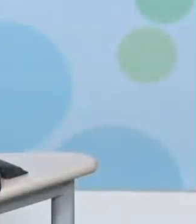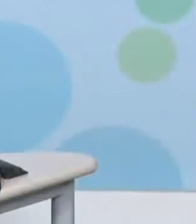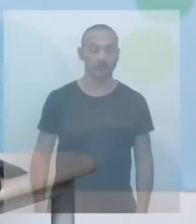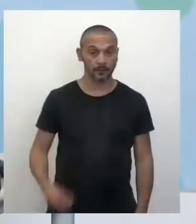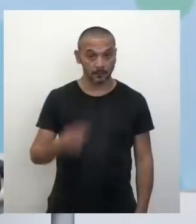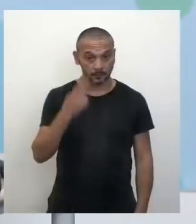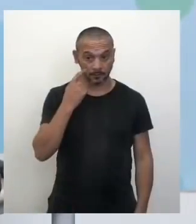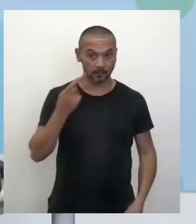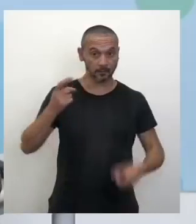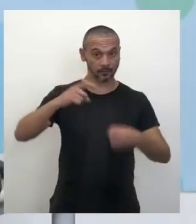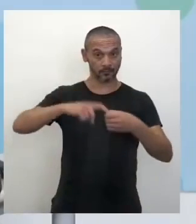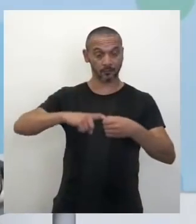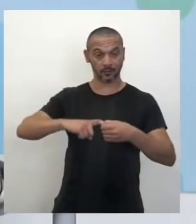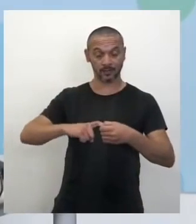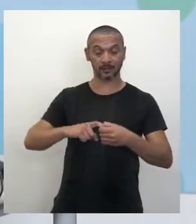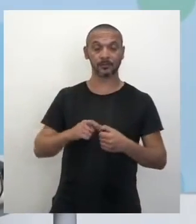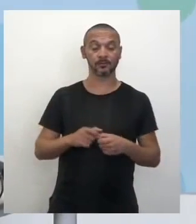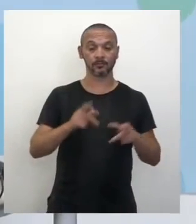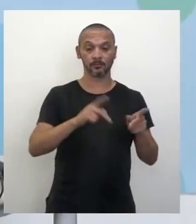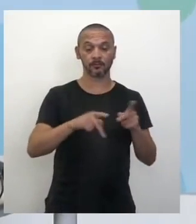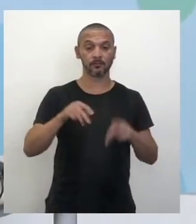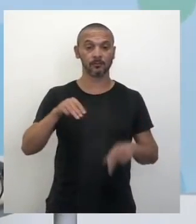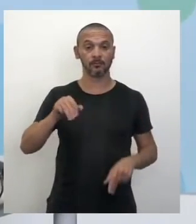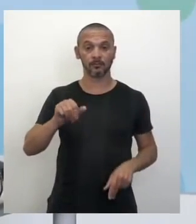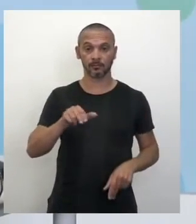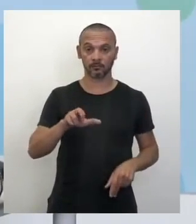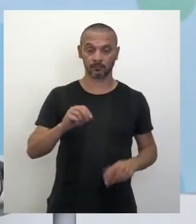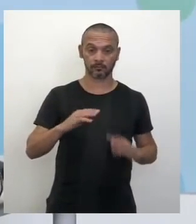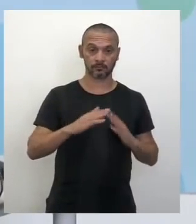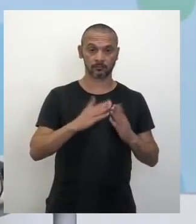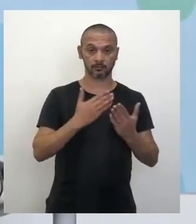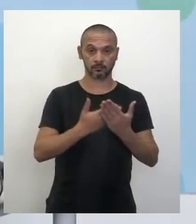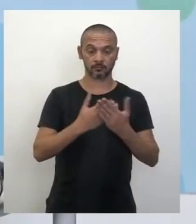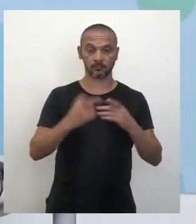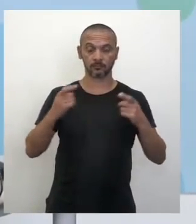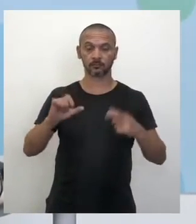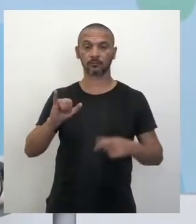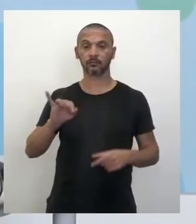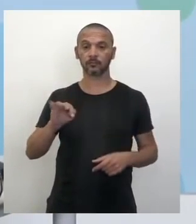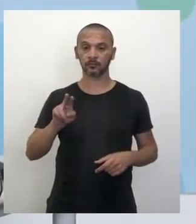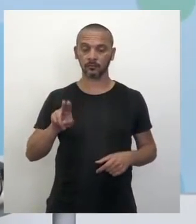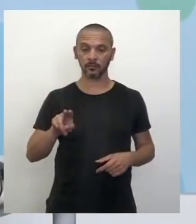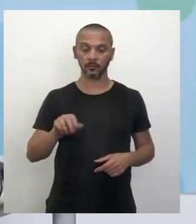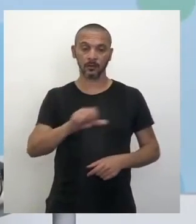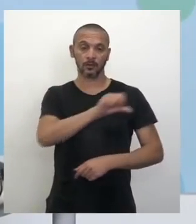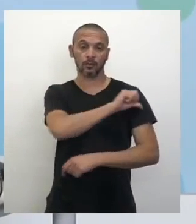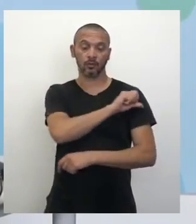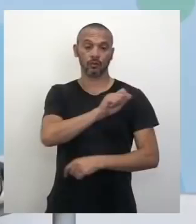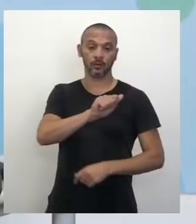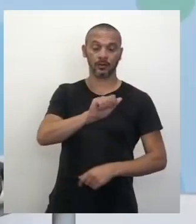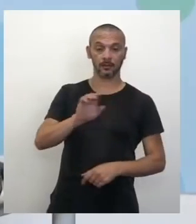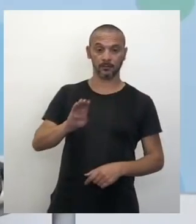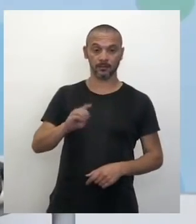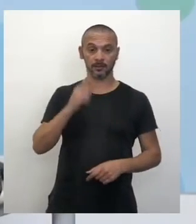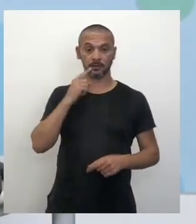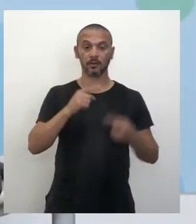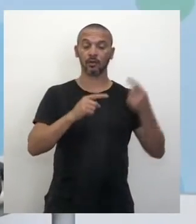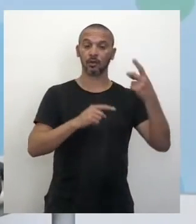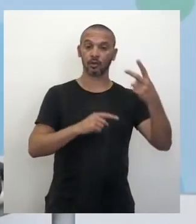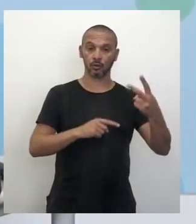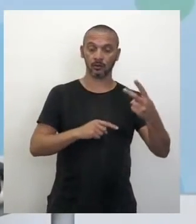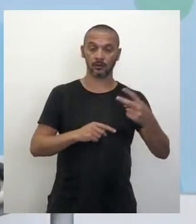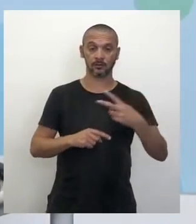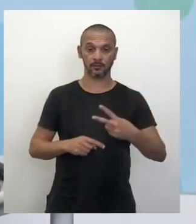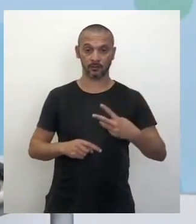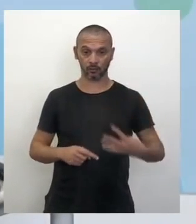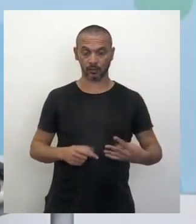Oi, Vivi, retornamos aqui ao professor Mauro, lá da Escola Mércia, lá em Itu, os alunos do nono A e nono B, respectivamente, 2,